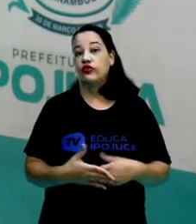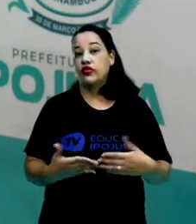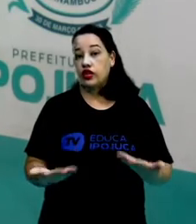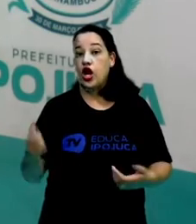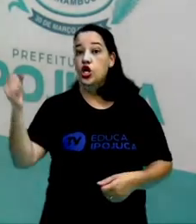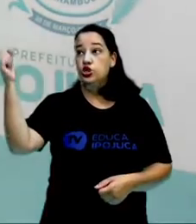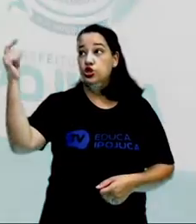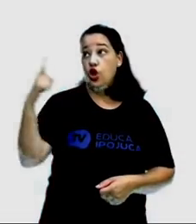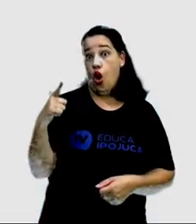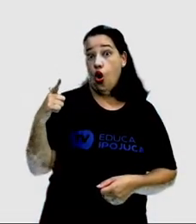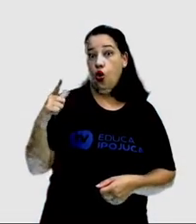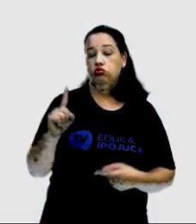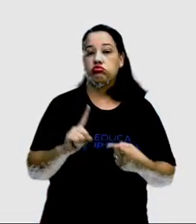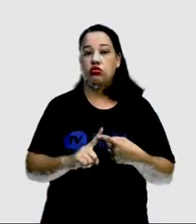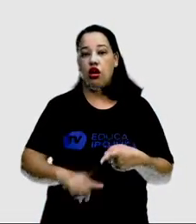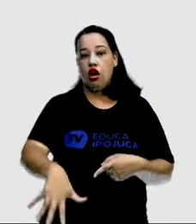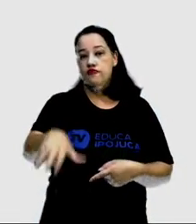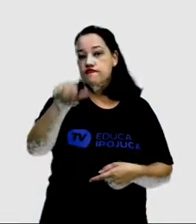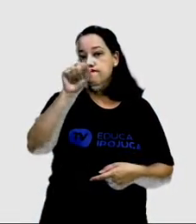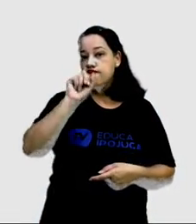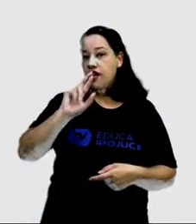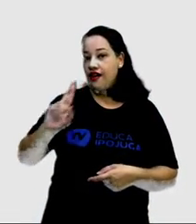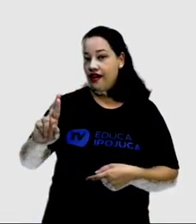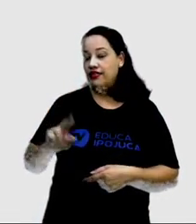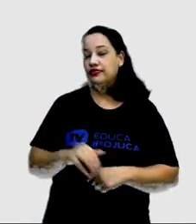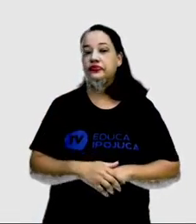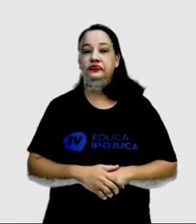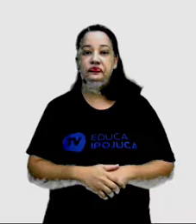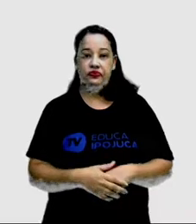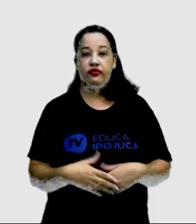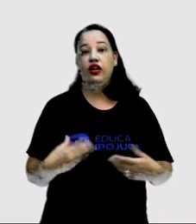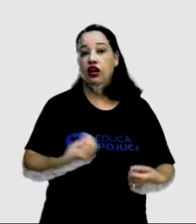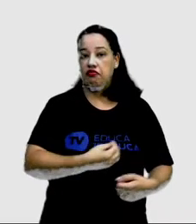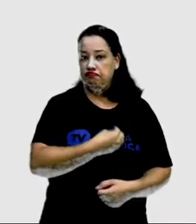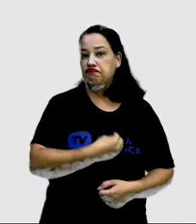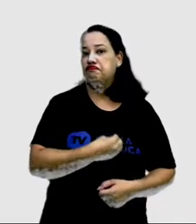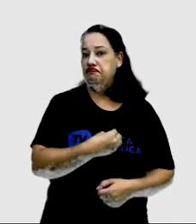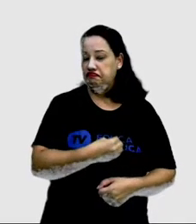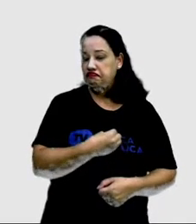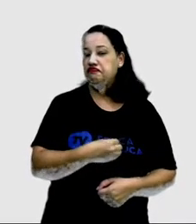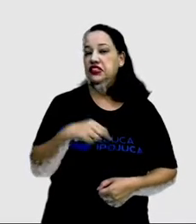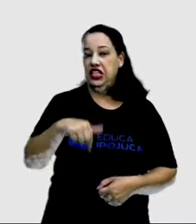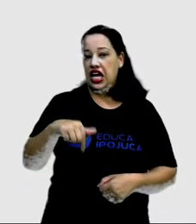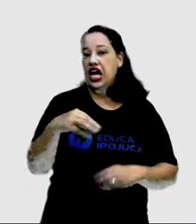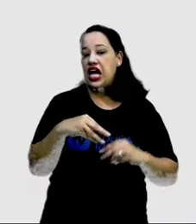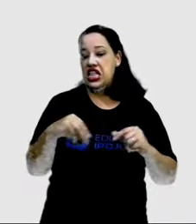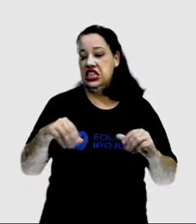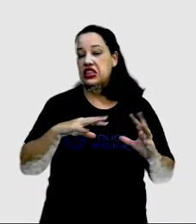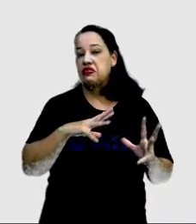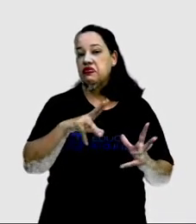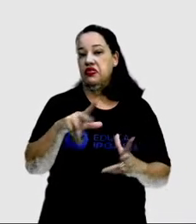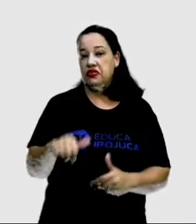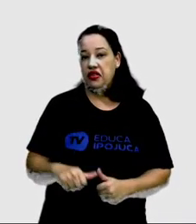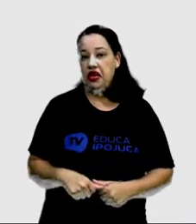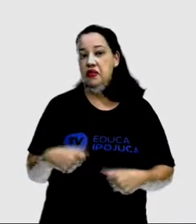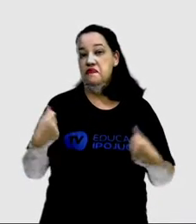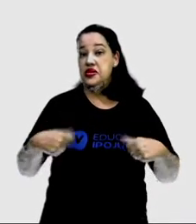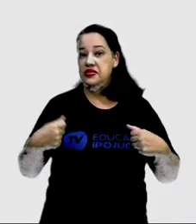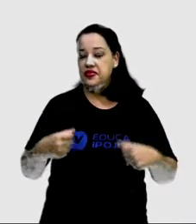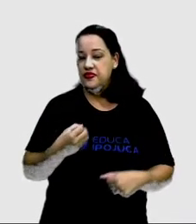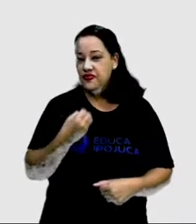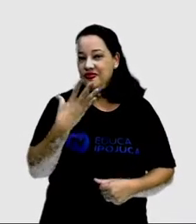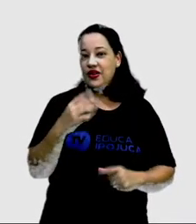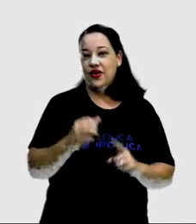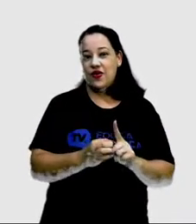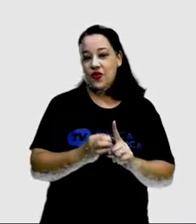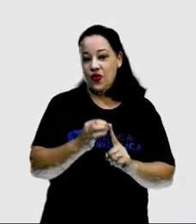Sol e oxigênio. O sol é fundamental para a existência da vida na Terra. É ele que proporciona uma temperatura agradável